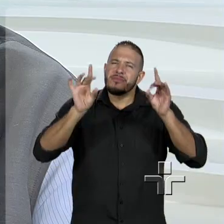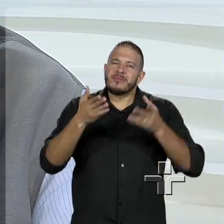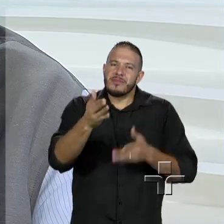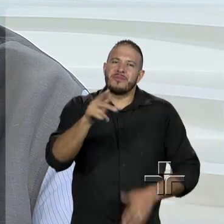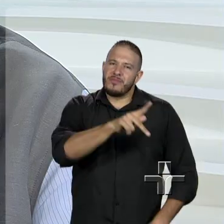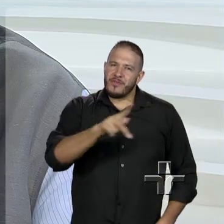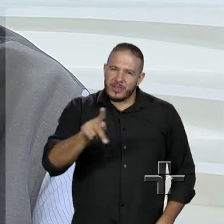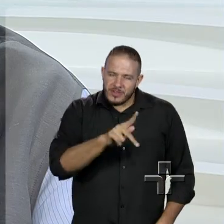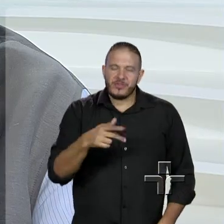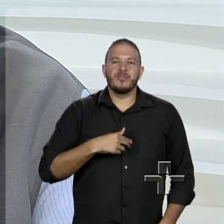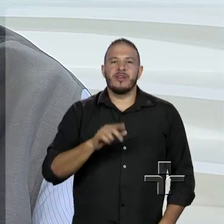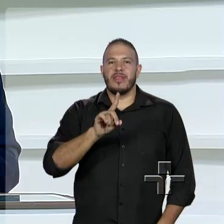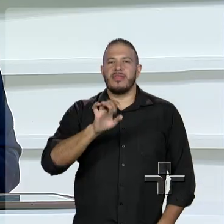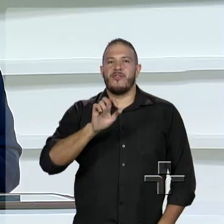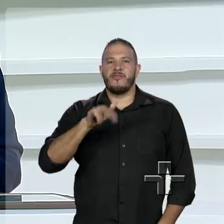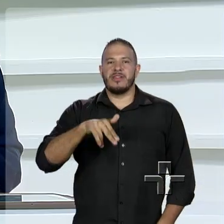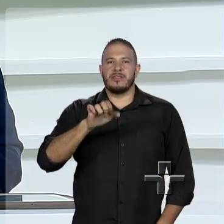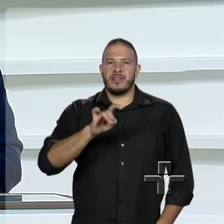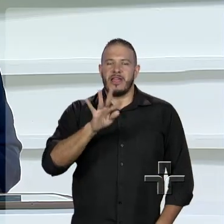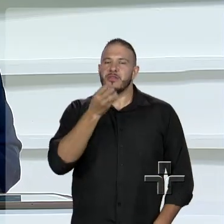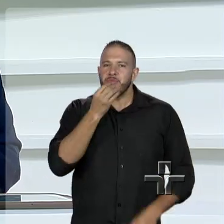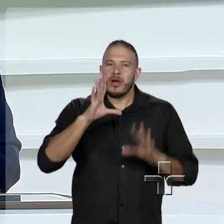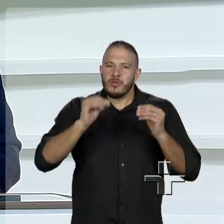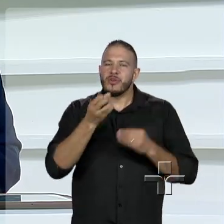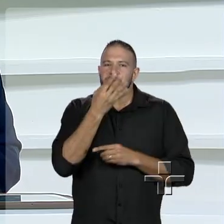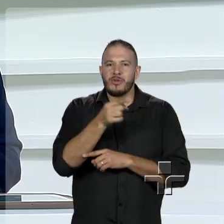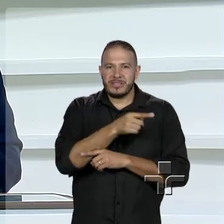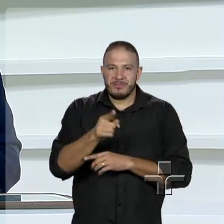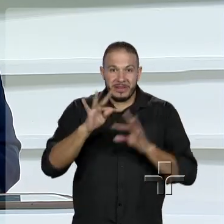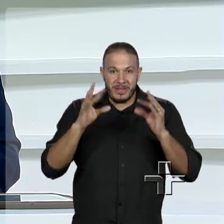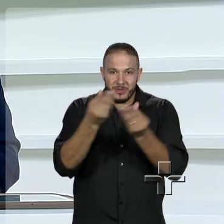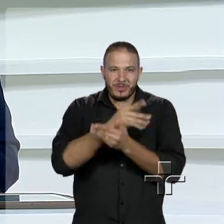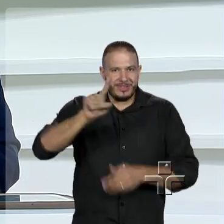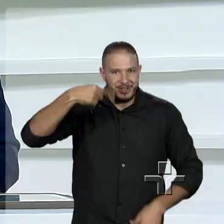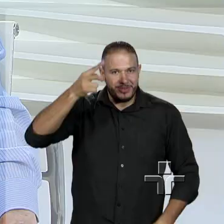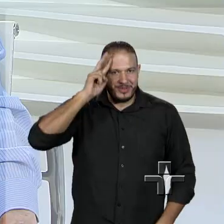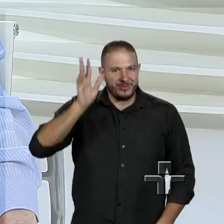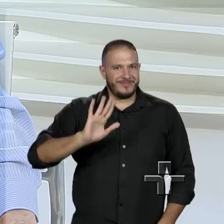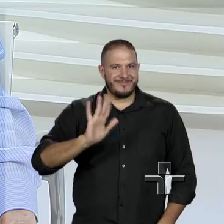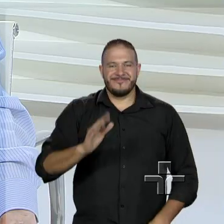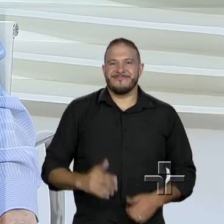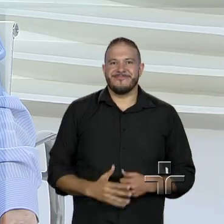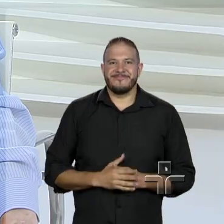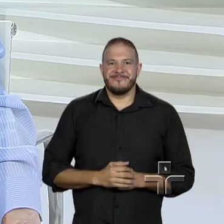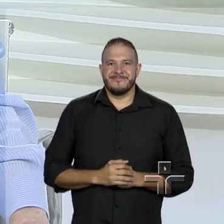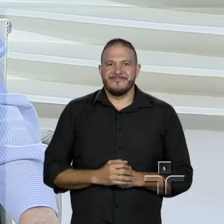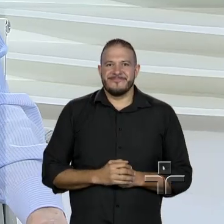professor Delfim Neto. Boa noite, boa semana a todos e até segunda-feira.